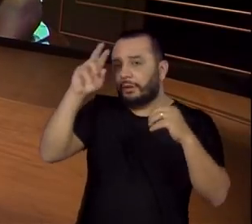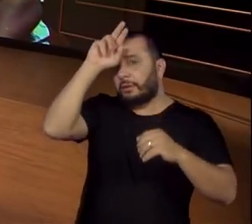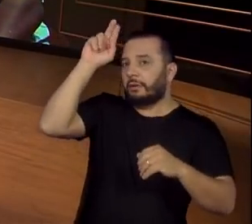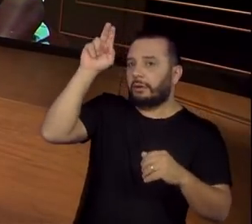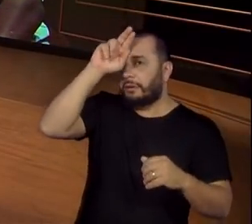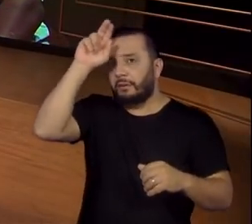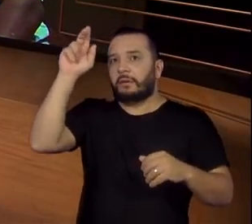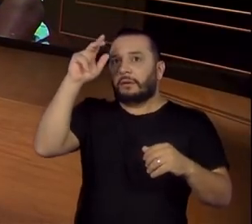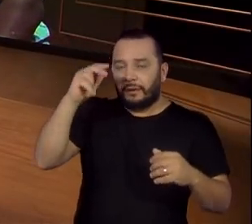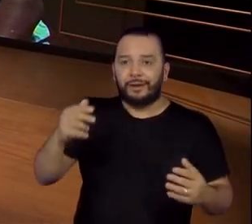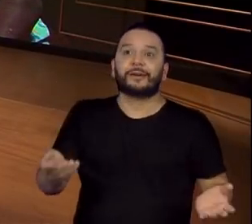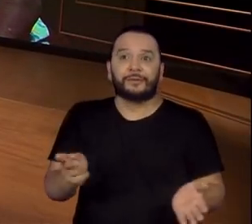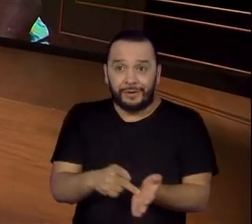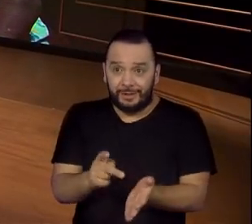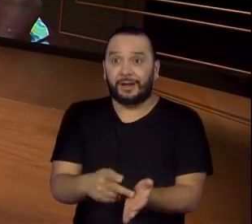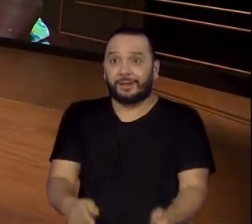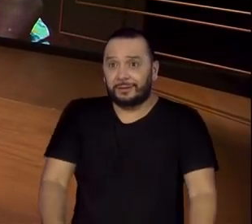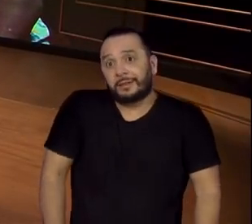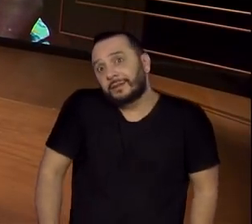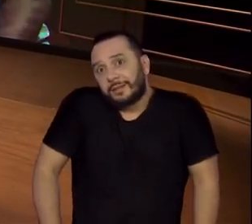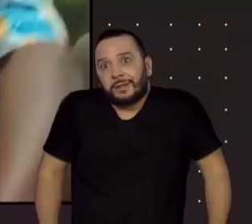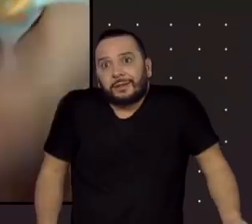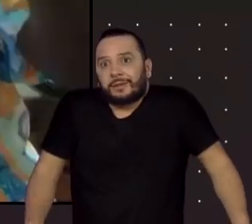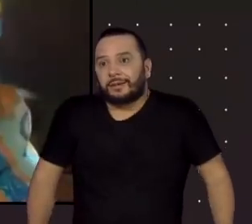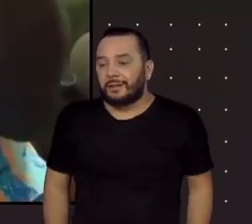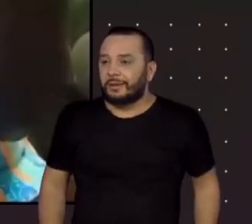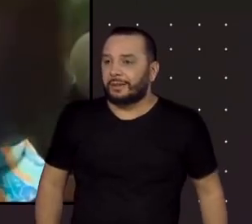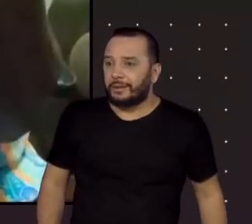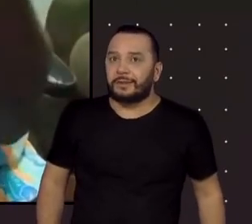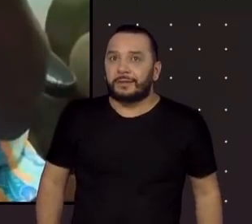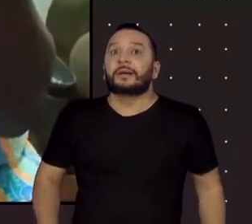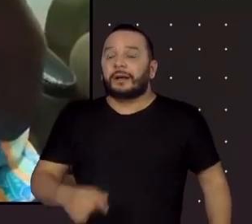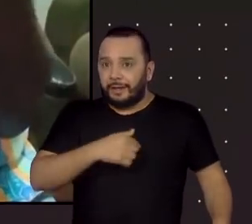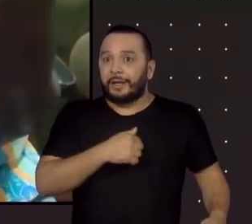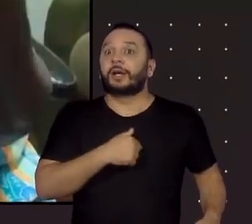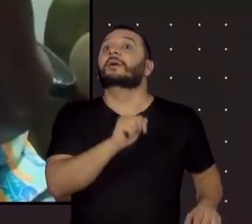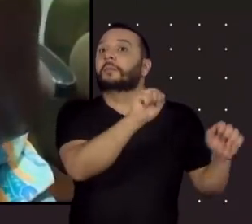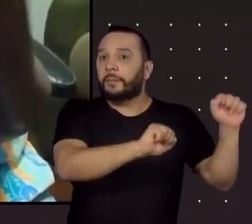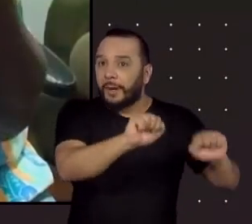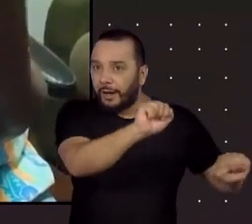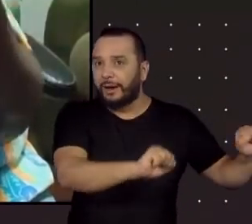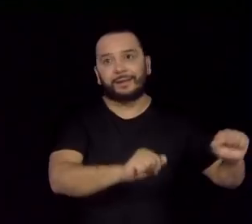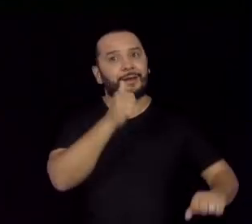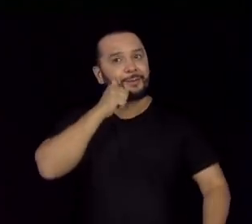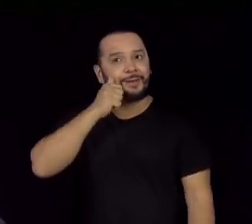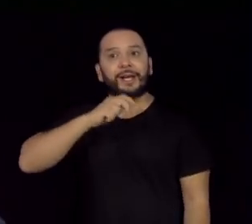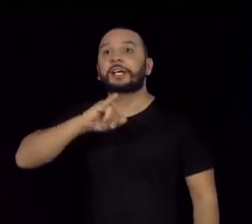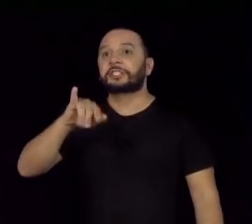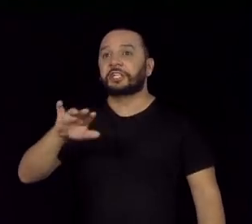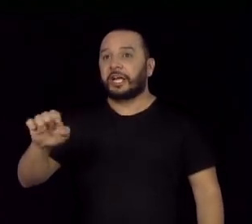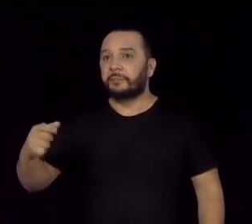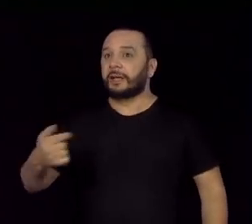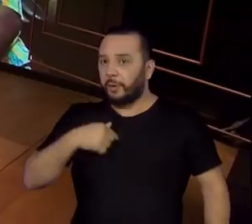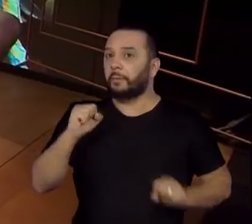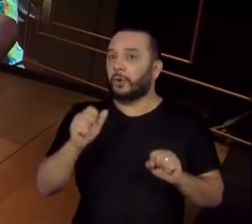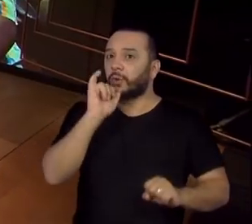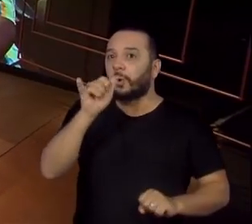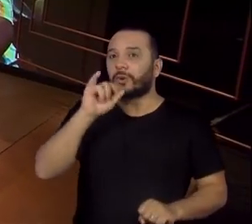Acredita, se quiser. Demos banho na Janis Joplin, eu tenho isso na minha história.